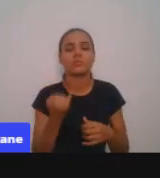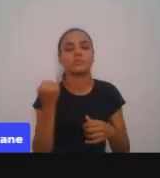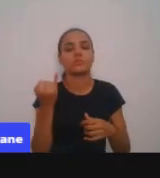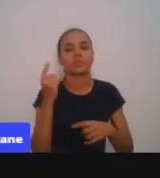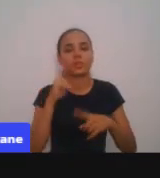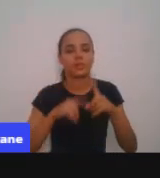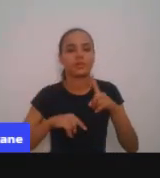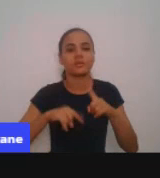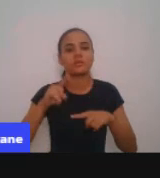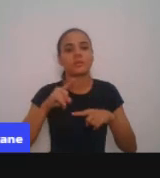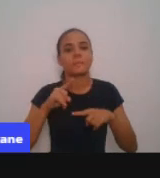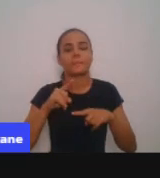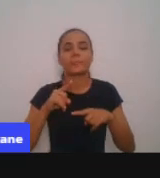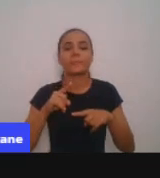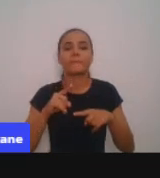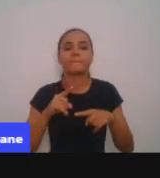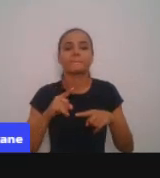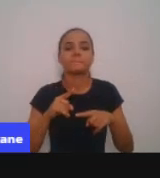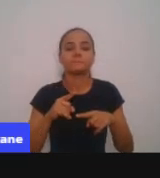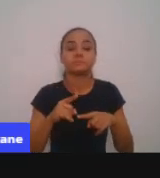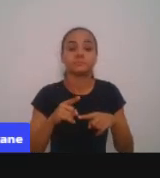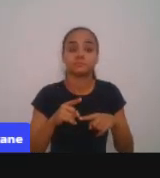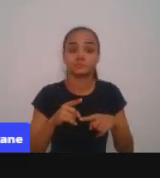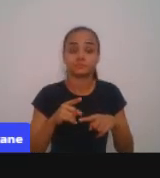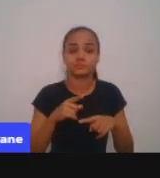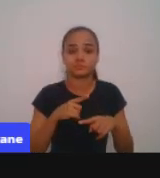etárias. E também ele não assegura e